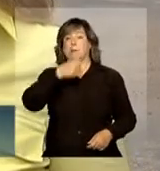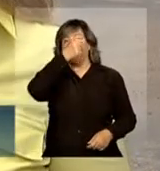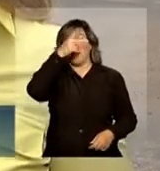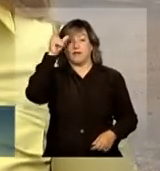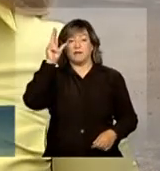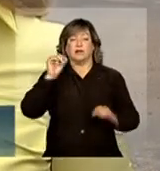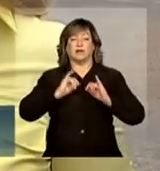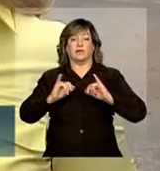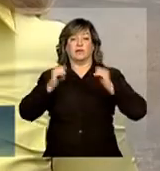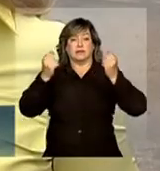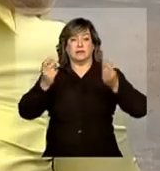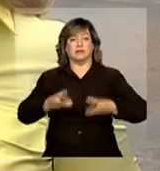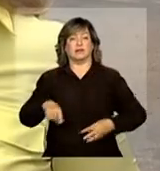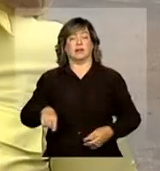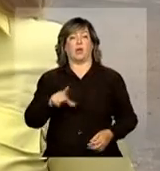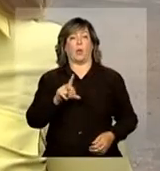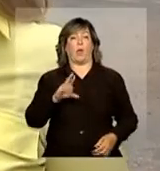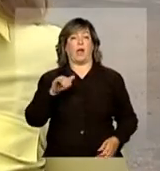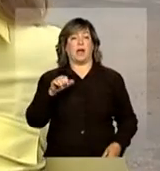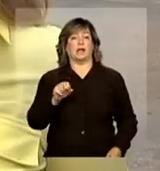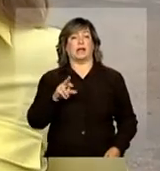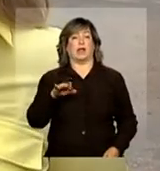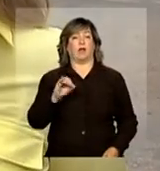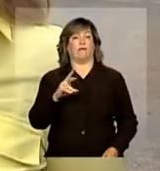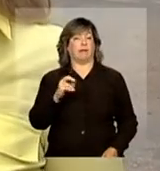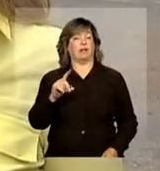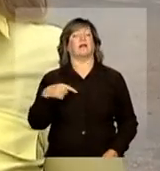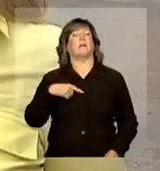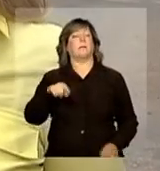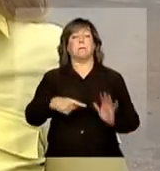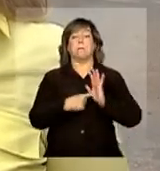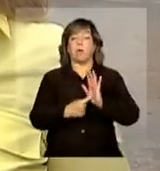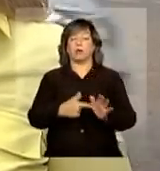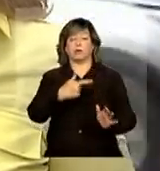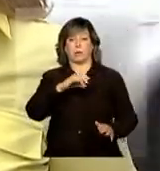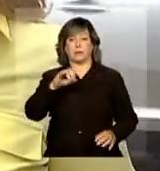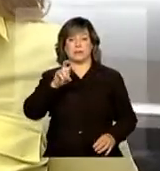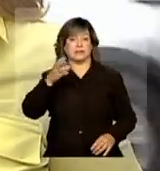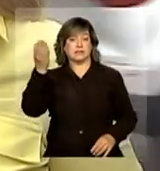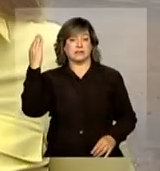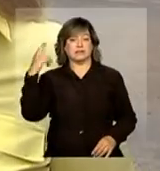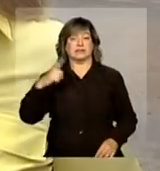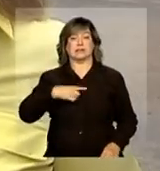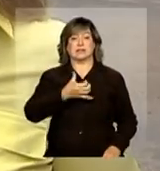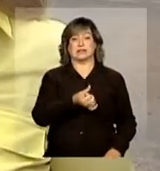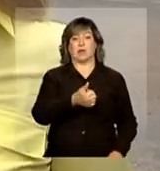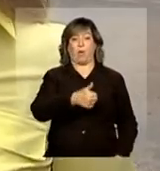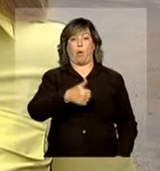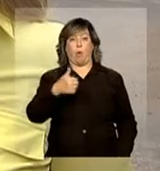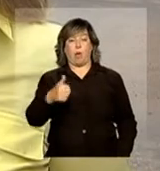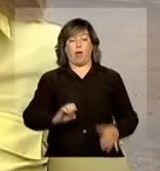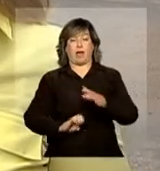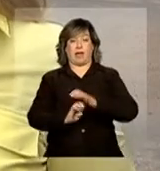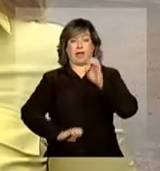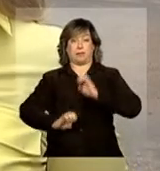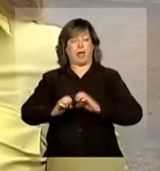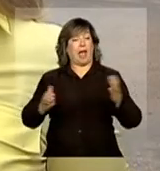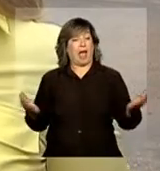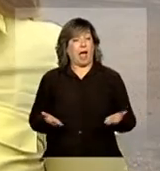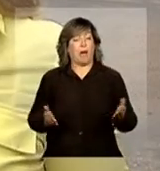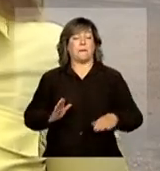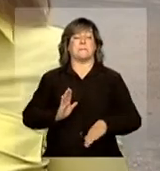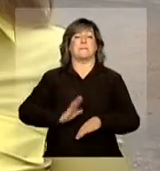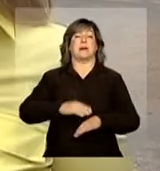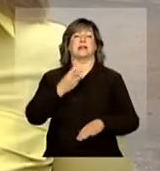de Lucas do Rio Verde mostram que em 2005 existiam 811 empresas. Atualmente são mais de 3